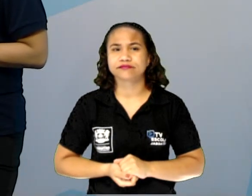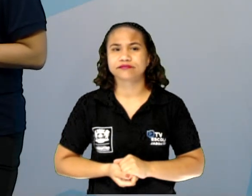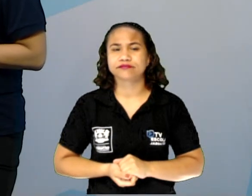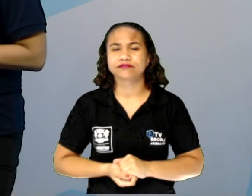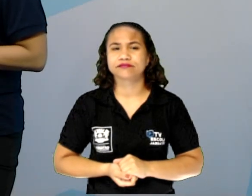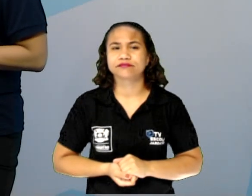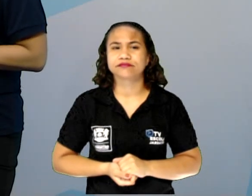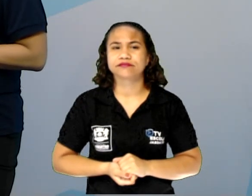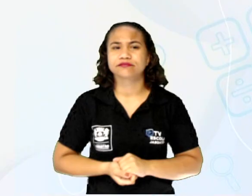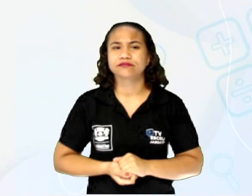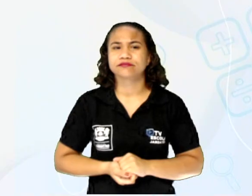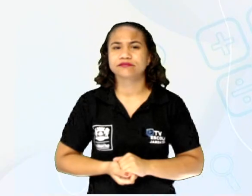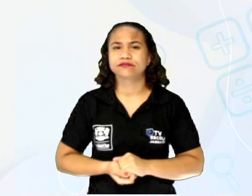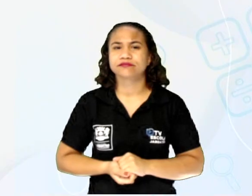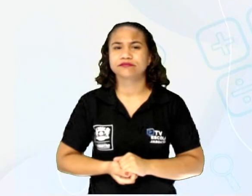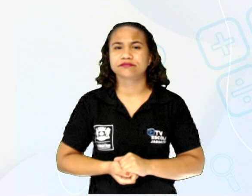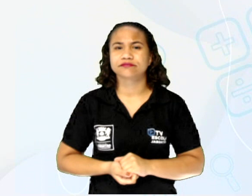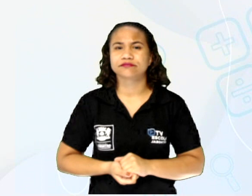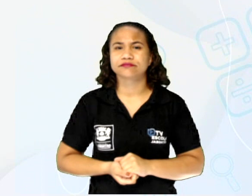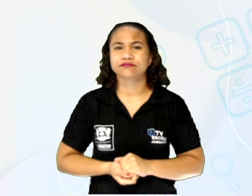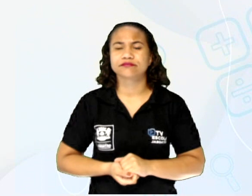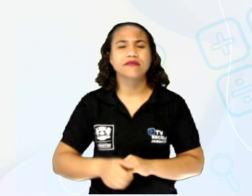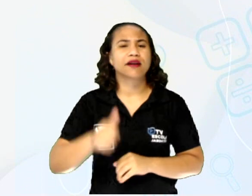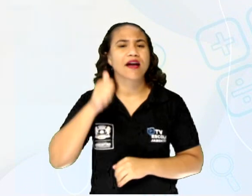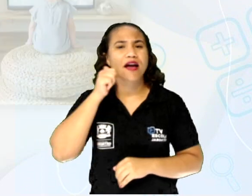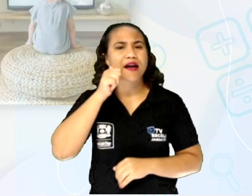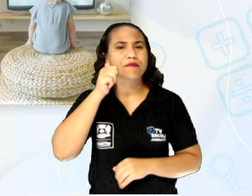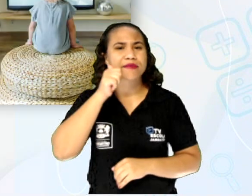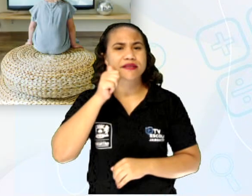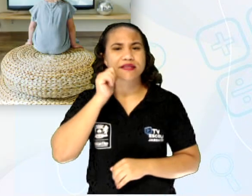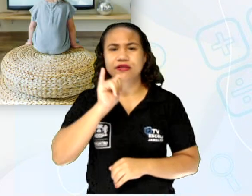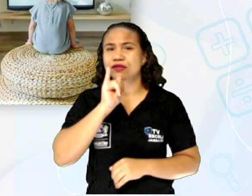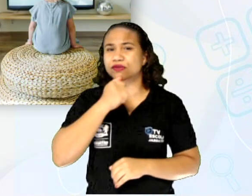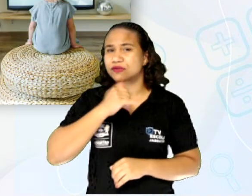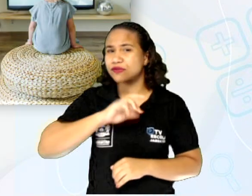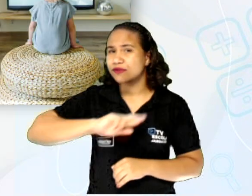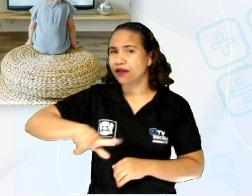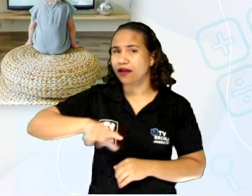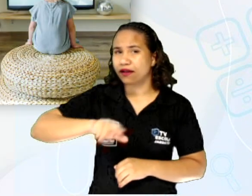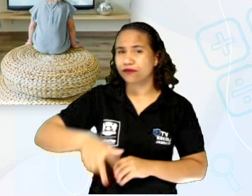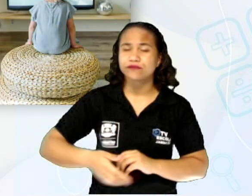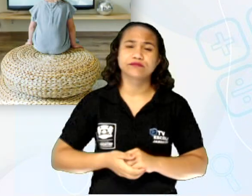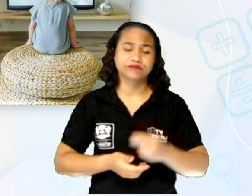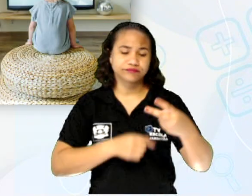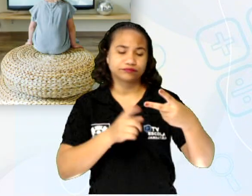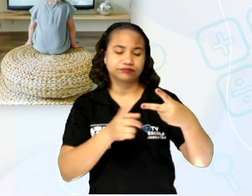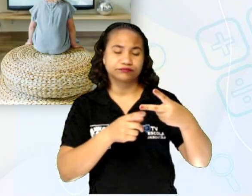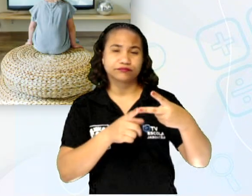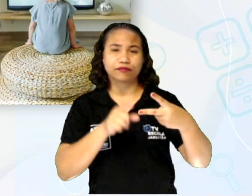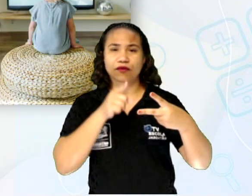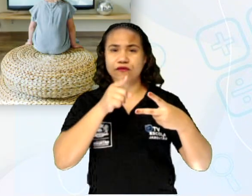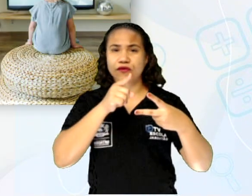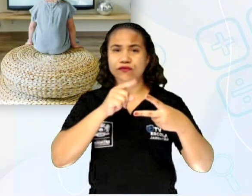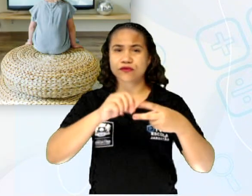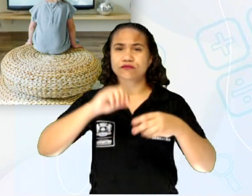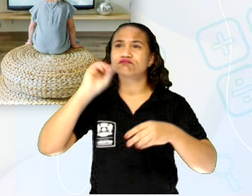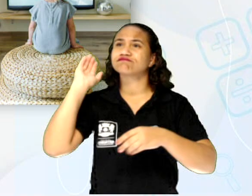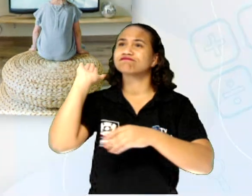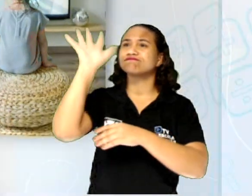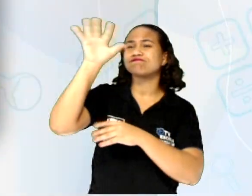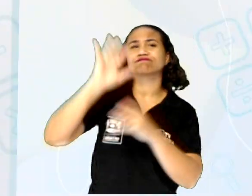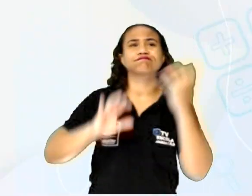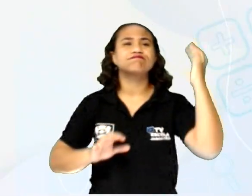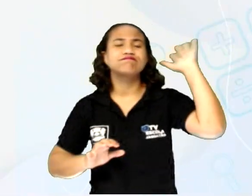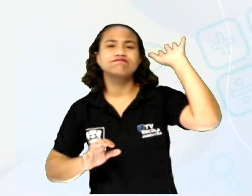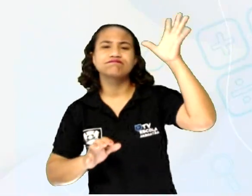Ó, Deb sad, vocês vão dizer que Deb não está triste. Você jogando vôlei, na